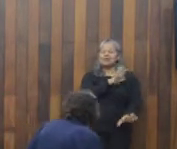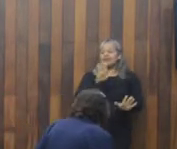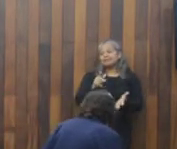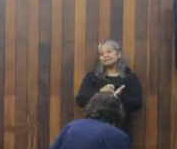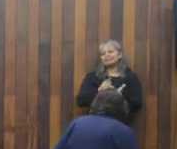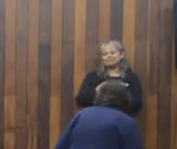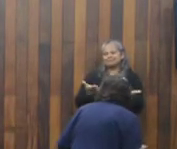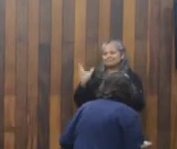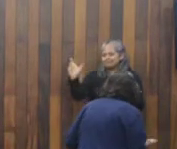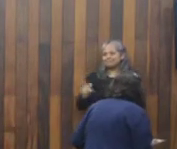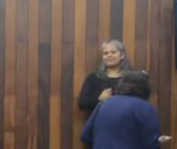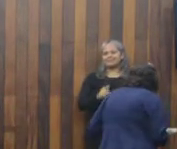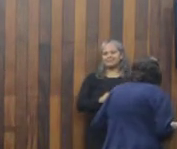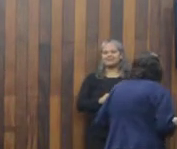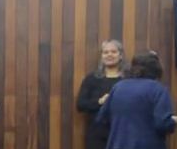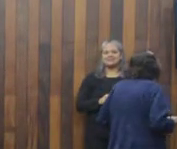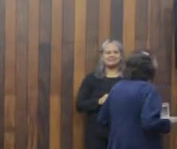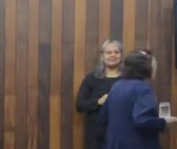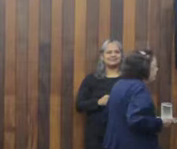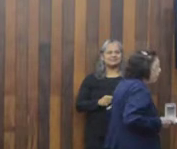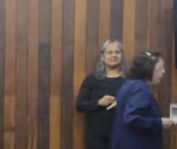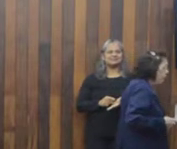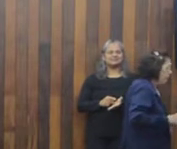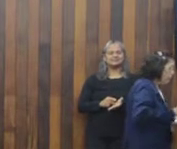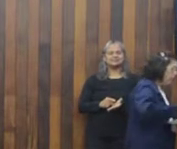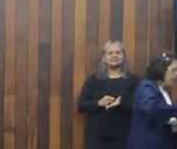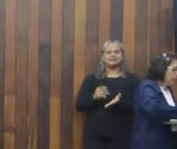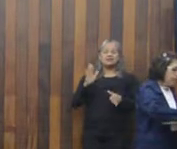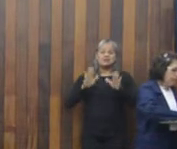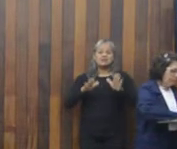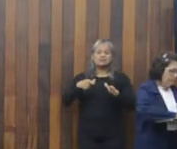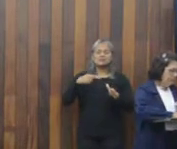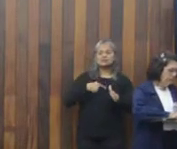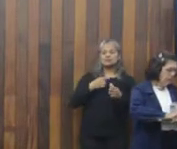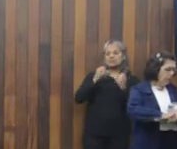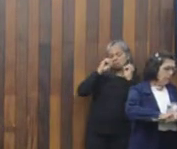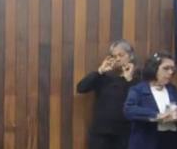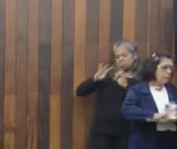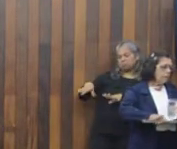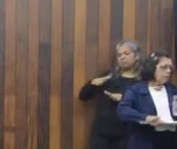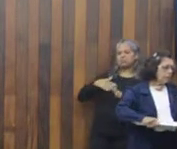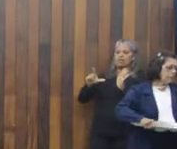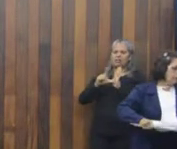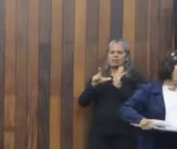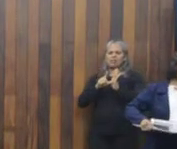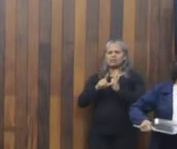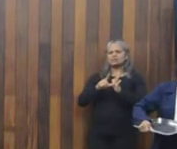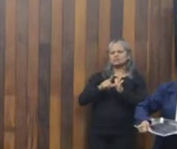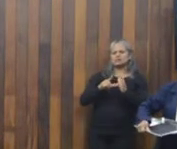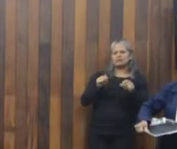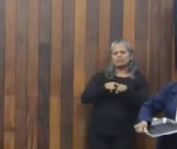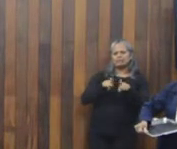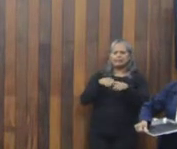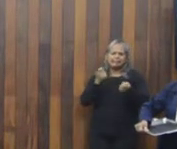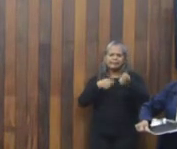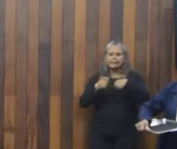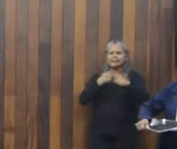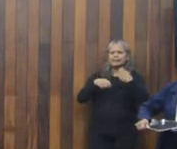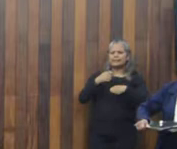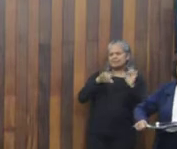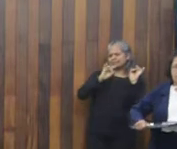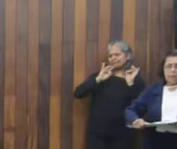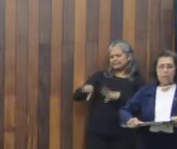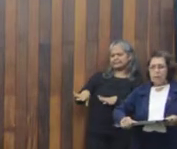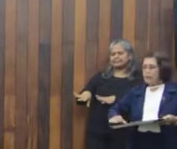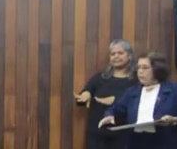verdade. Eu tenho largado as minhas empresas, largado a minha empresa e abandonado de